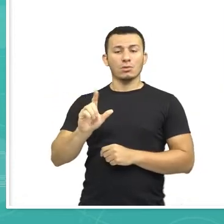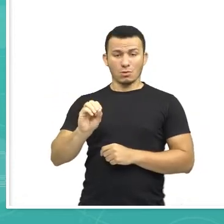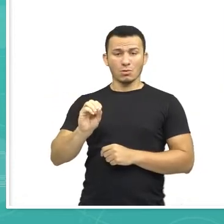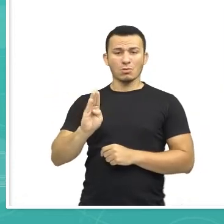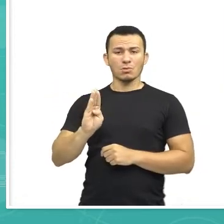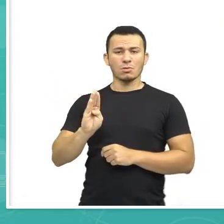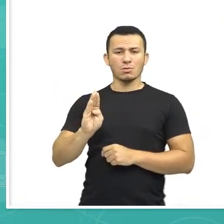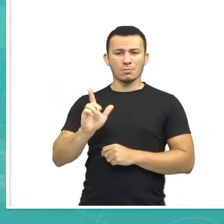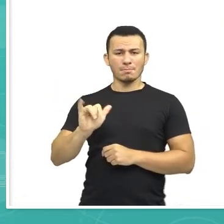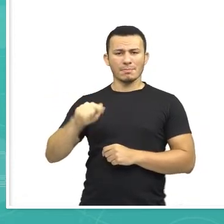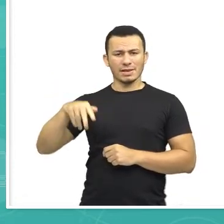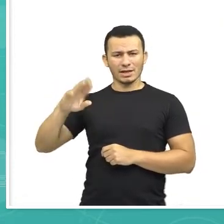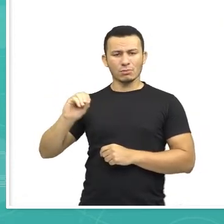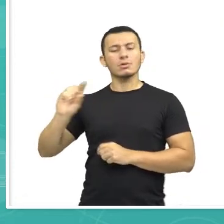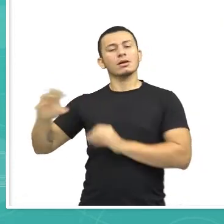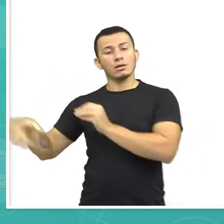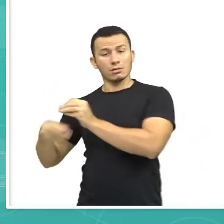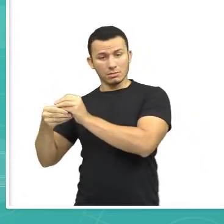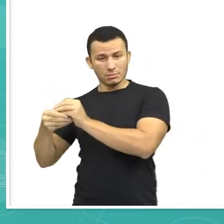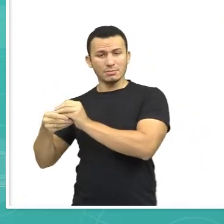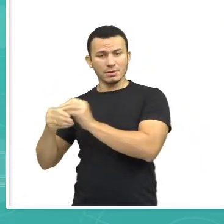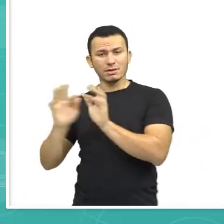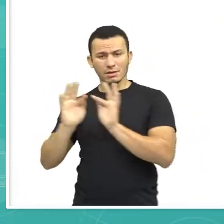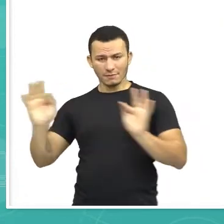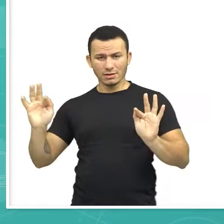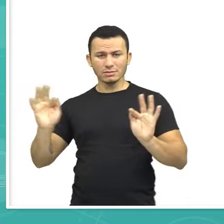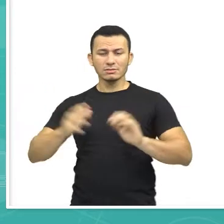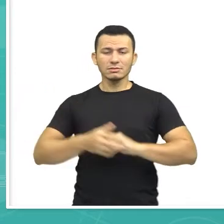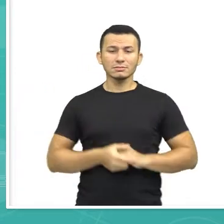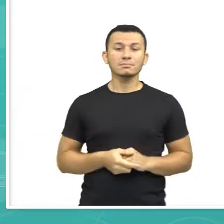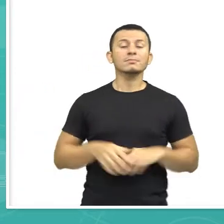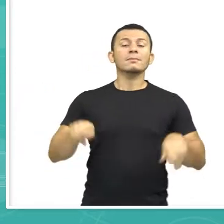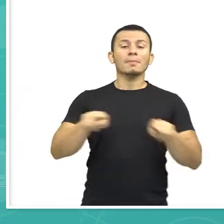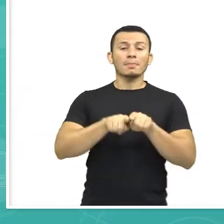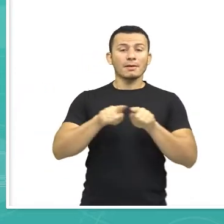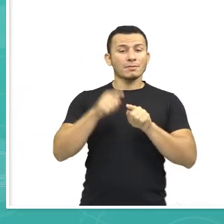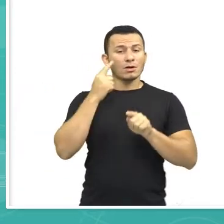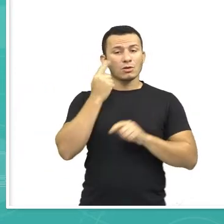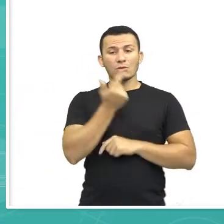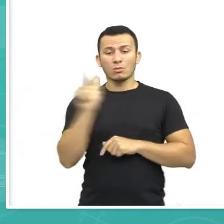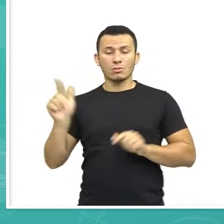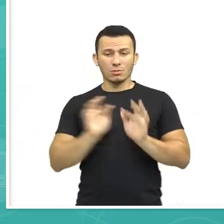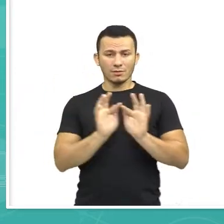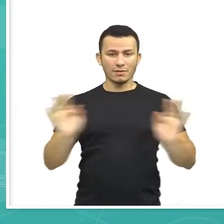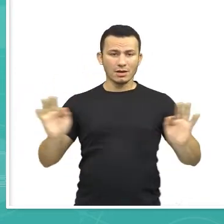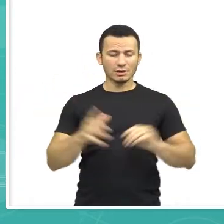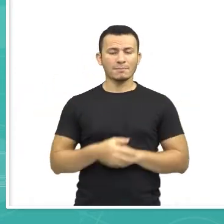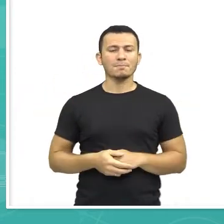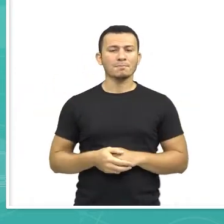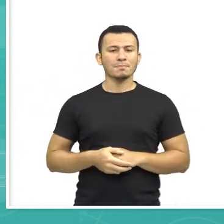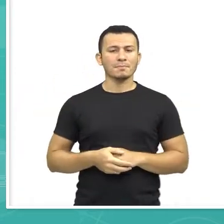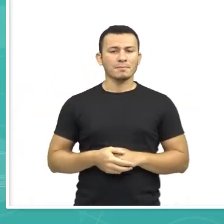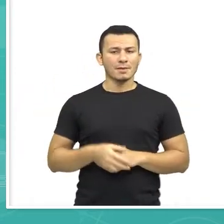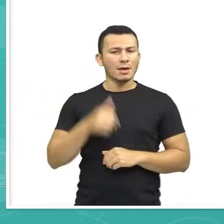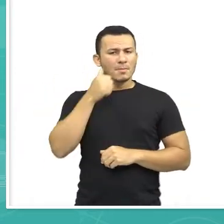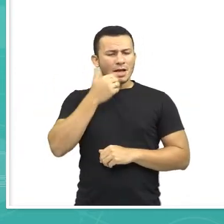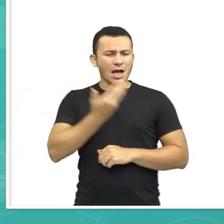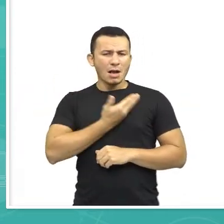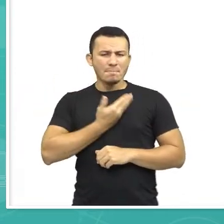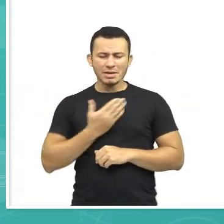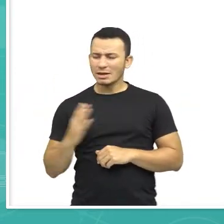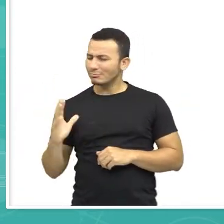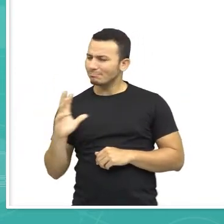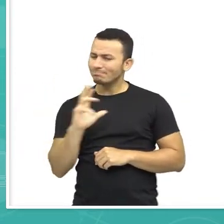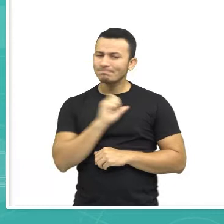bem. Notem aqui também na situação aqui do outro exemplo. Minha amiga me ama muito. O mi aqui é